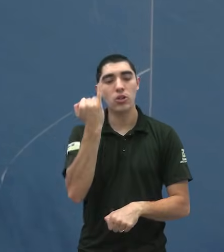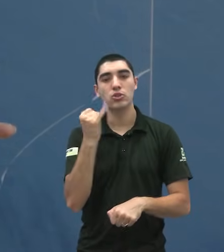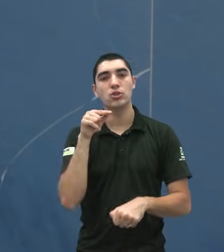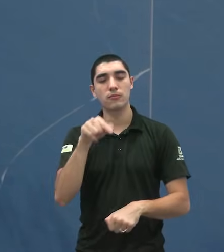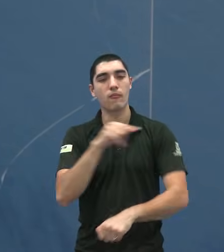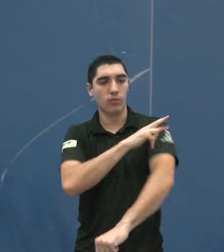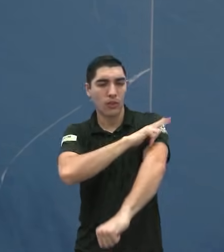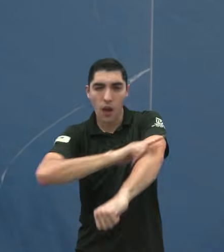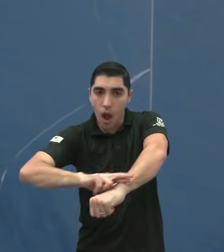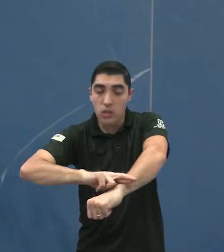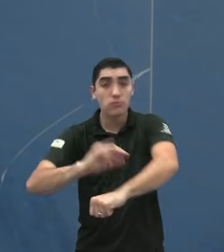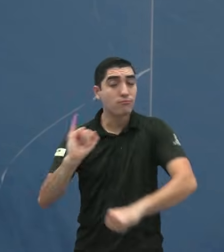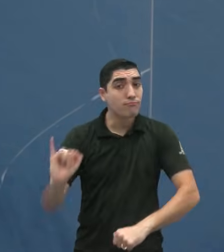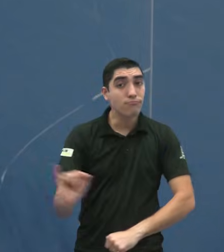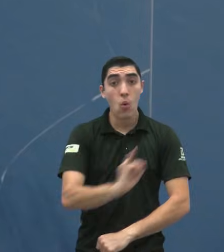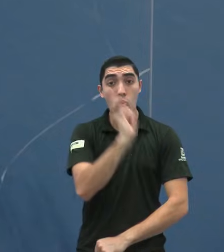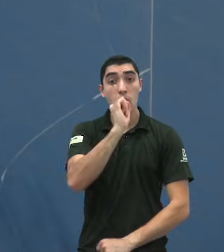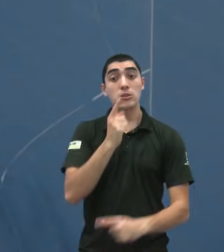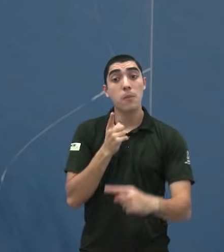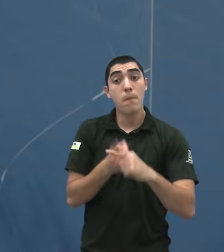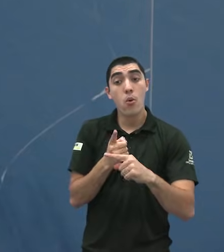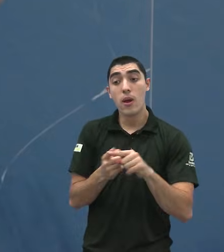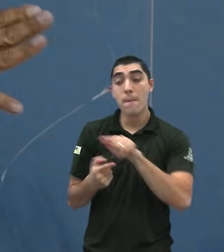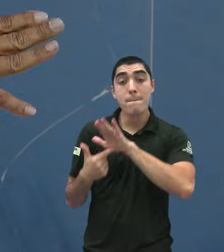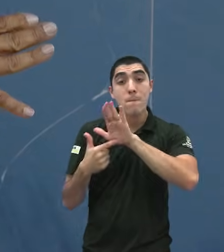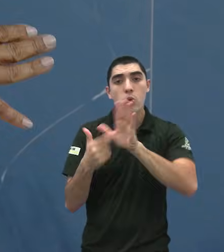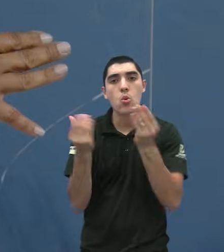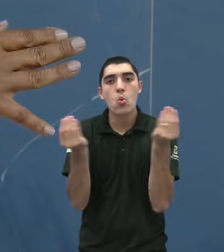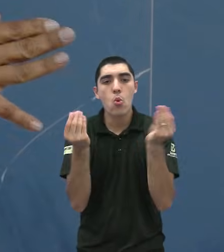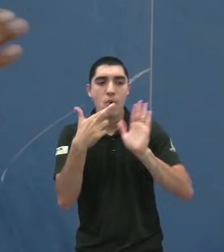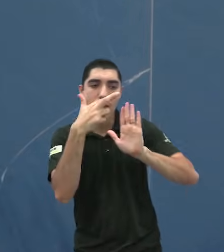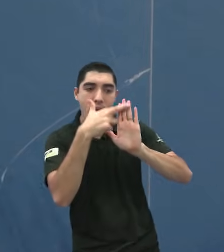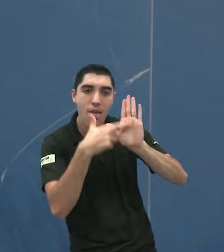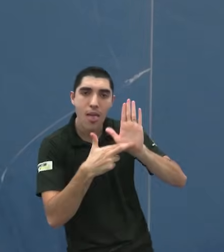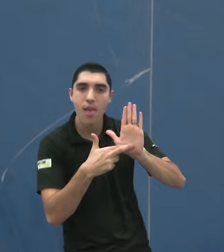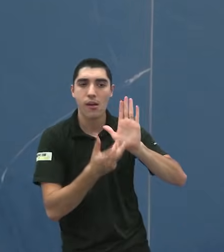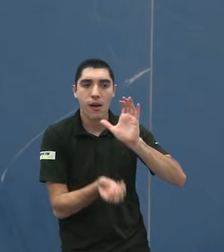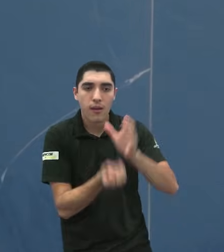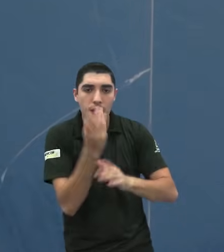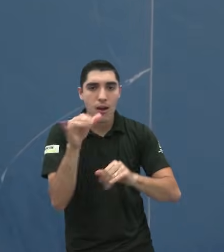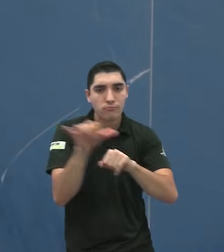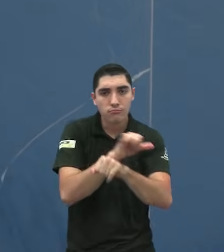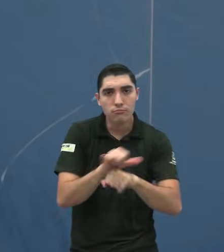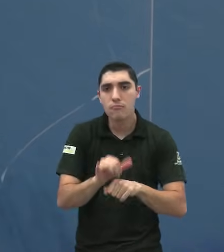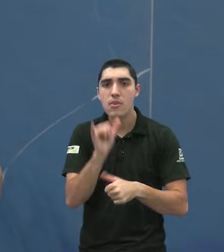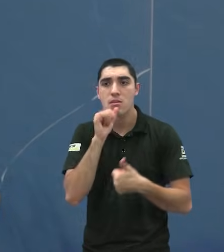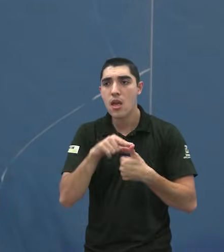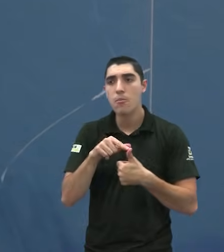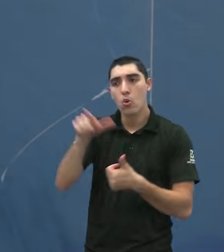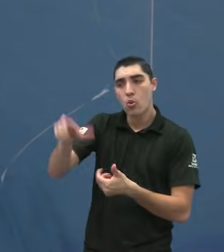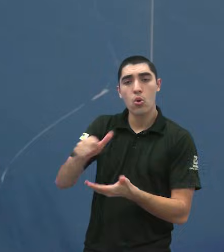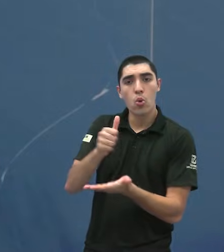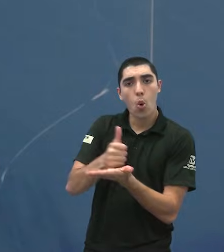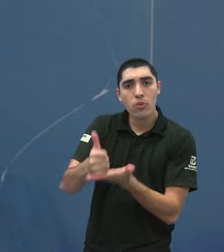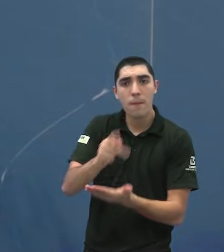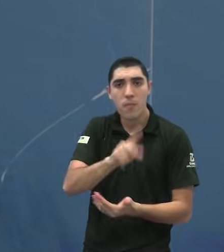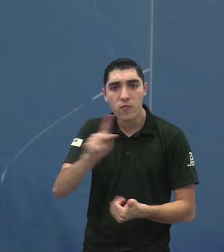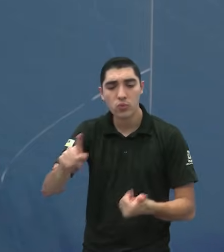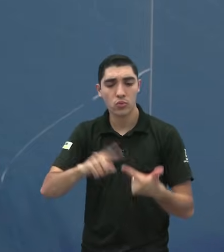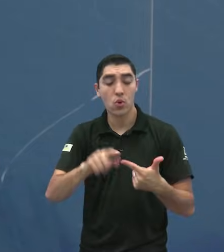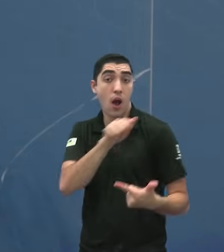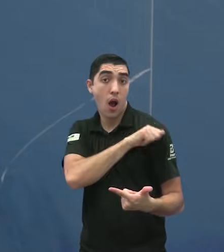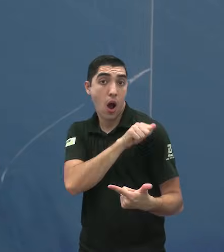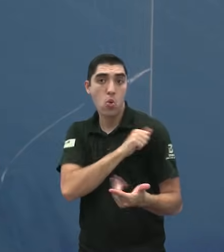de relações étnico-raciais, ele dá as diretrizes para todas as áreas, seja para a contratação de docentes, para a entrada